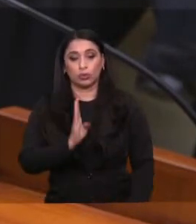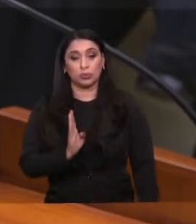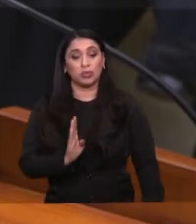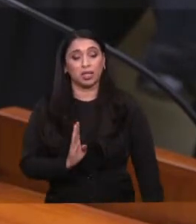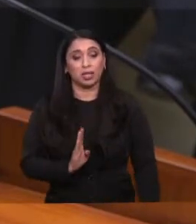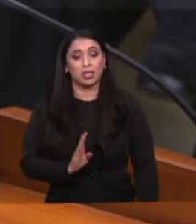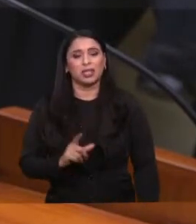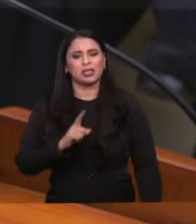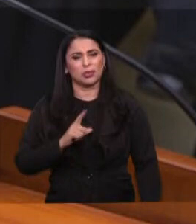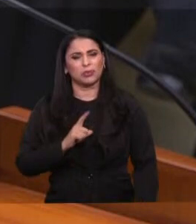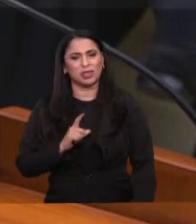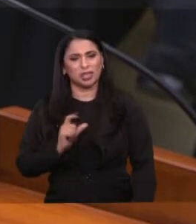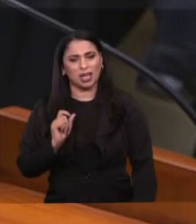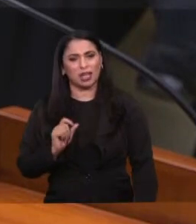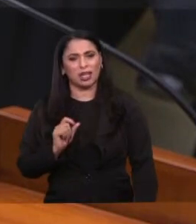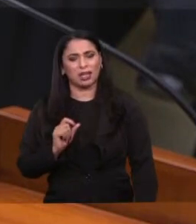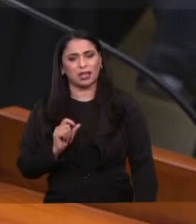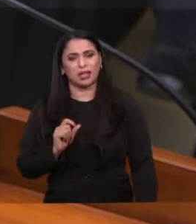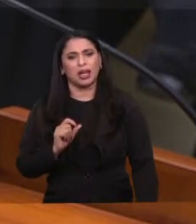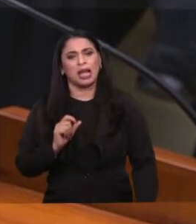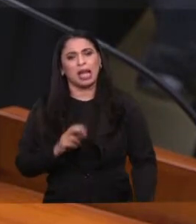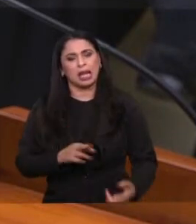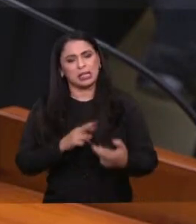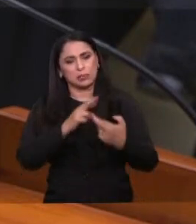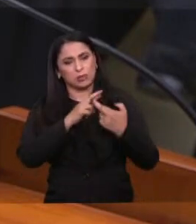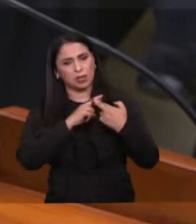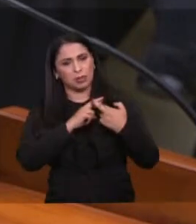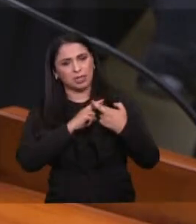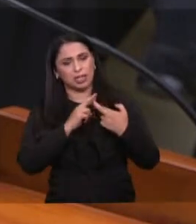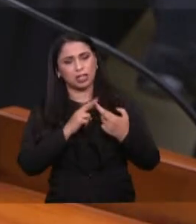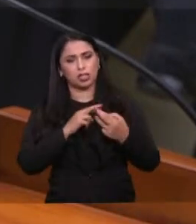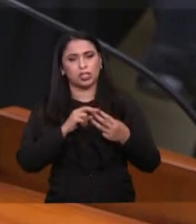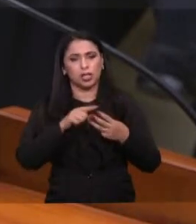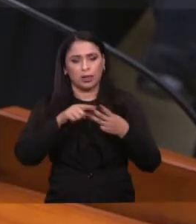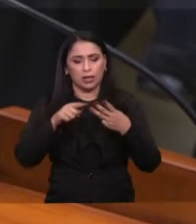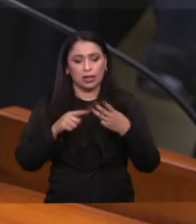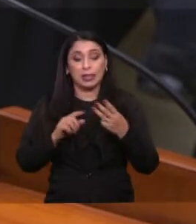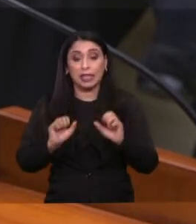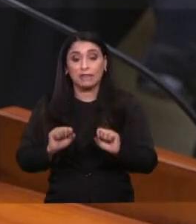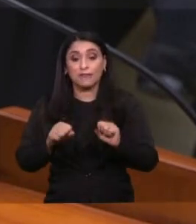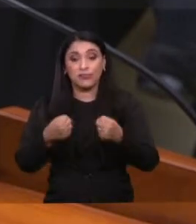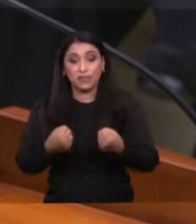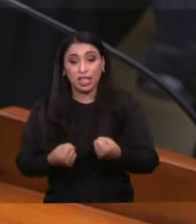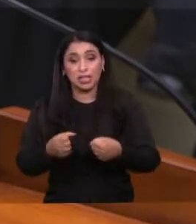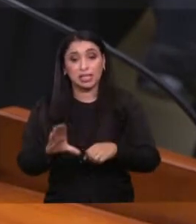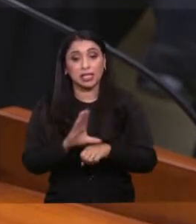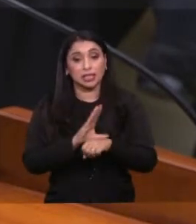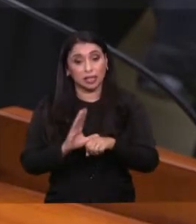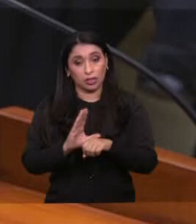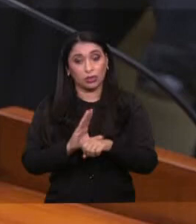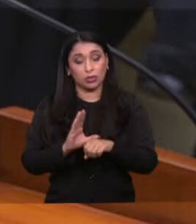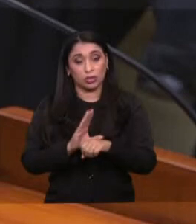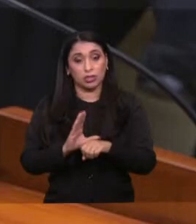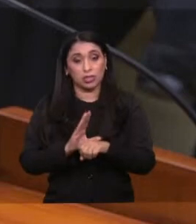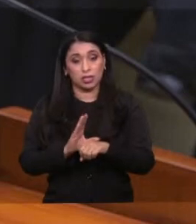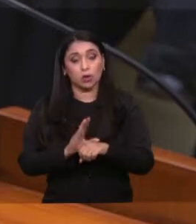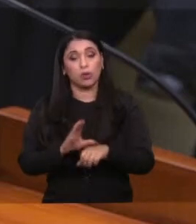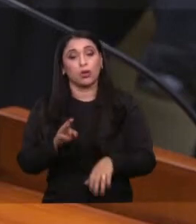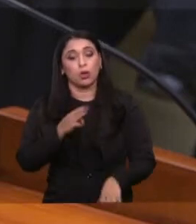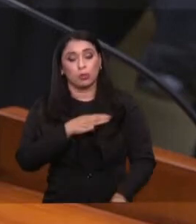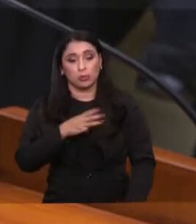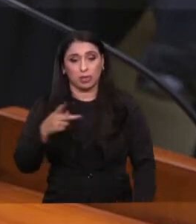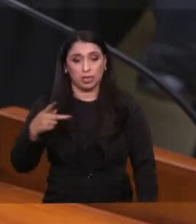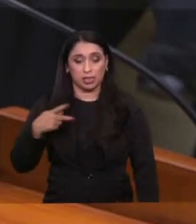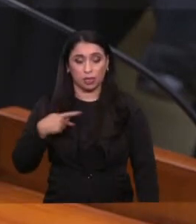tem a obrigação de fazer a tríplice defesa posta na Constituição como incumbência do Ministério